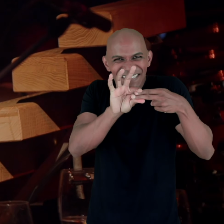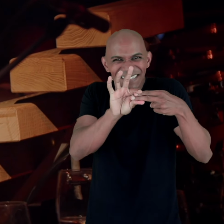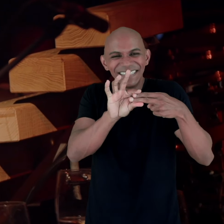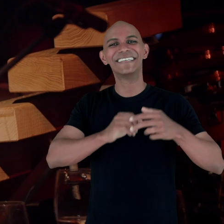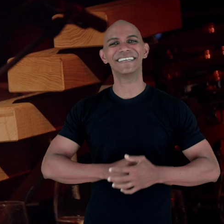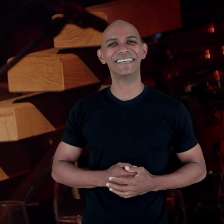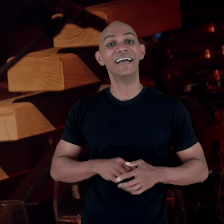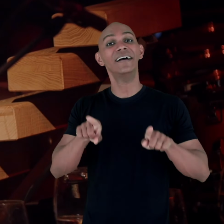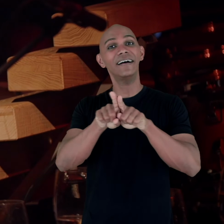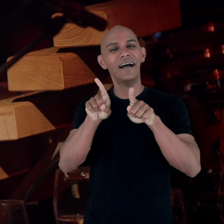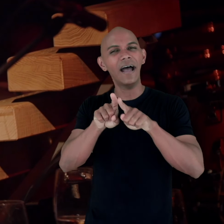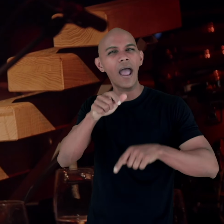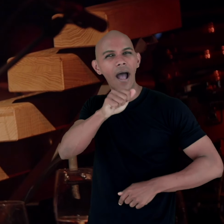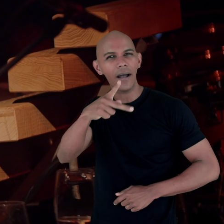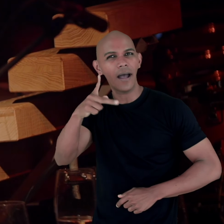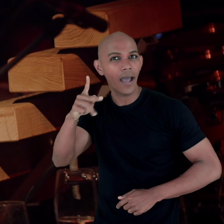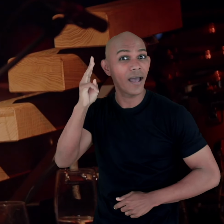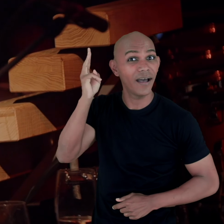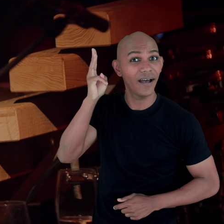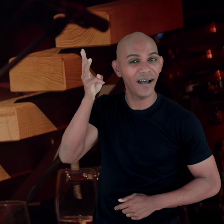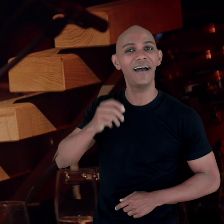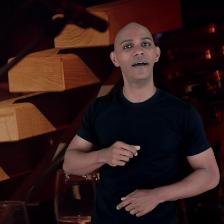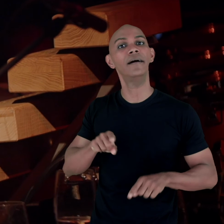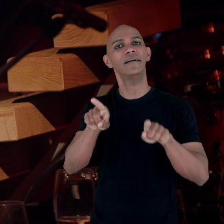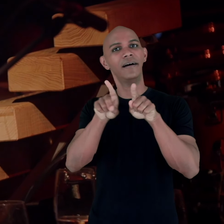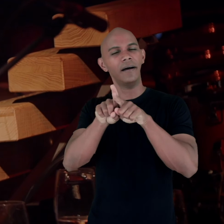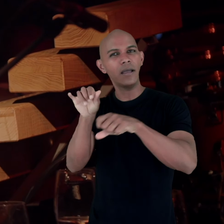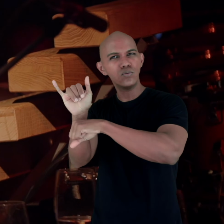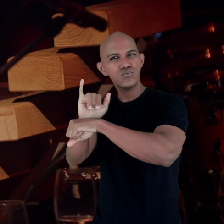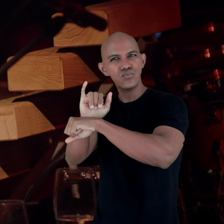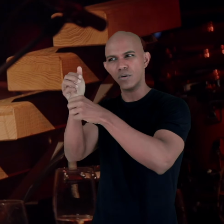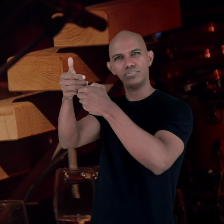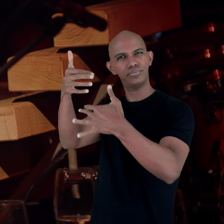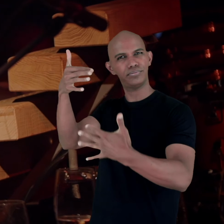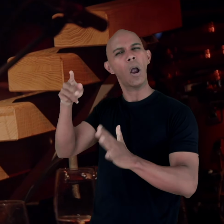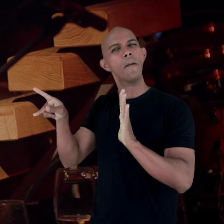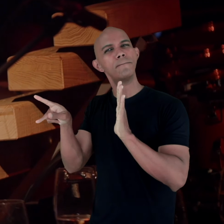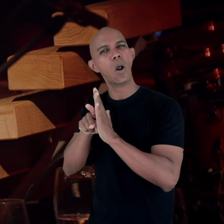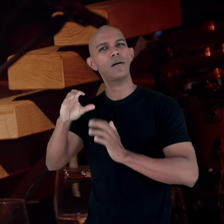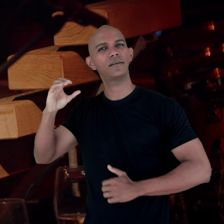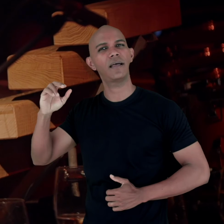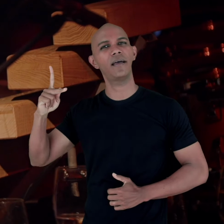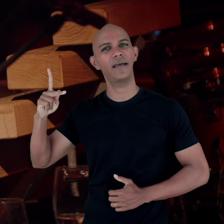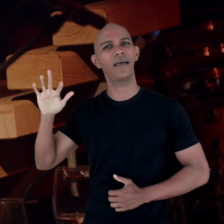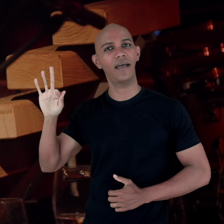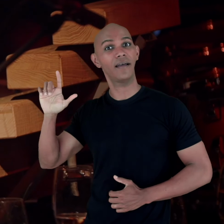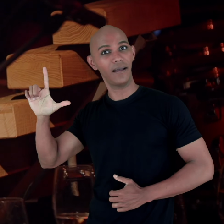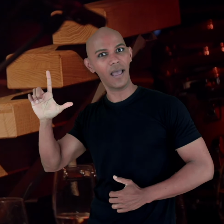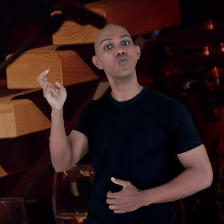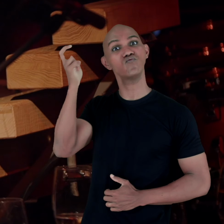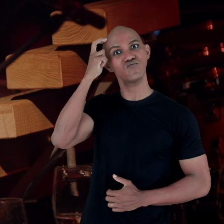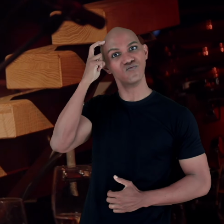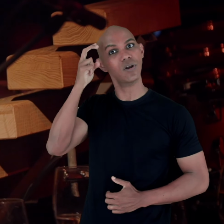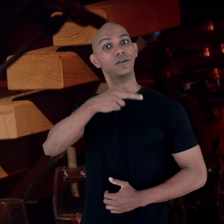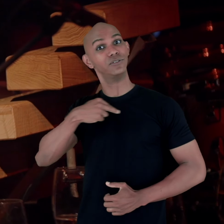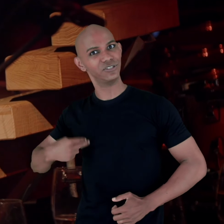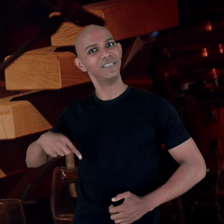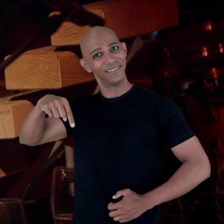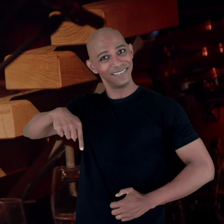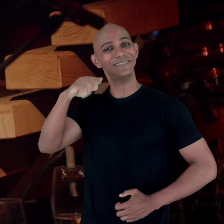híbrido, playlist no Spotify, websérie no YouTube do Instituto CPFL sobre a cultura chinesa em